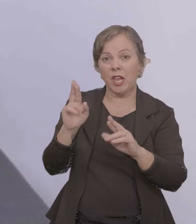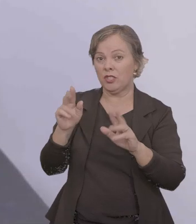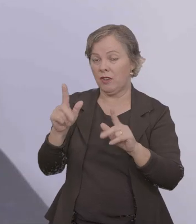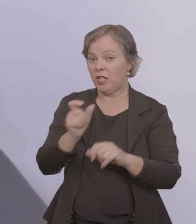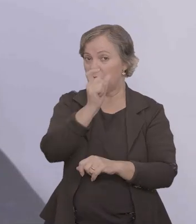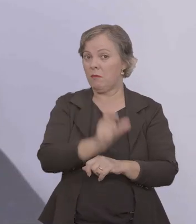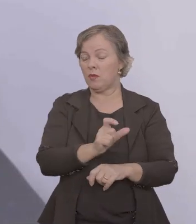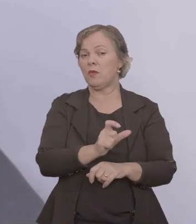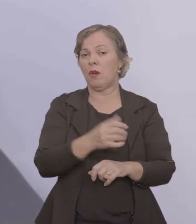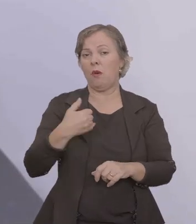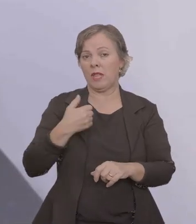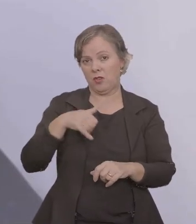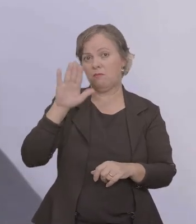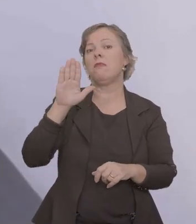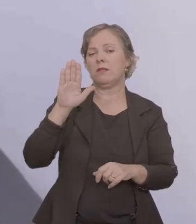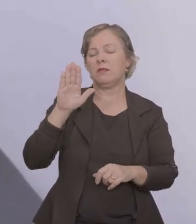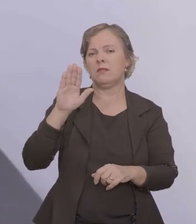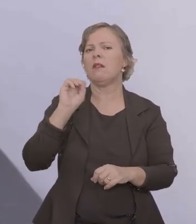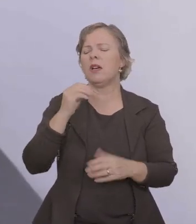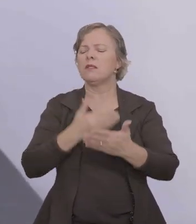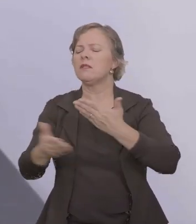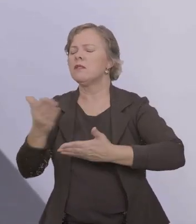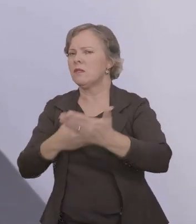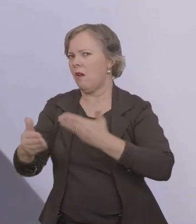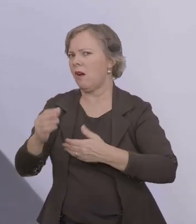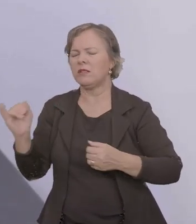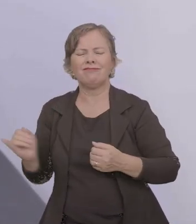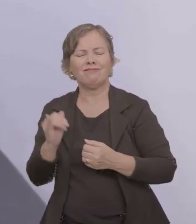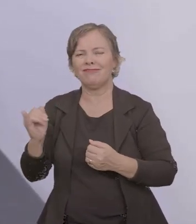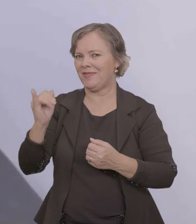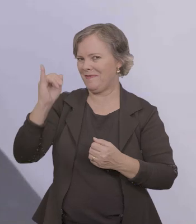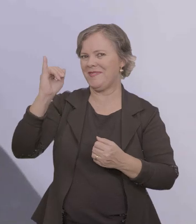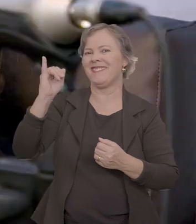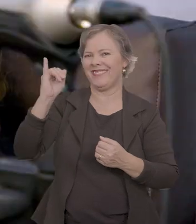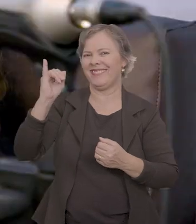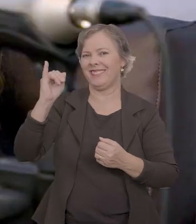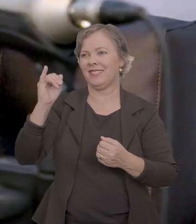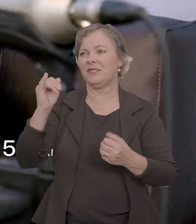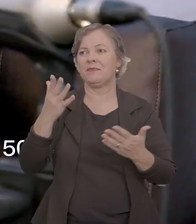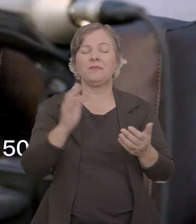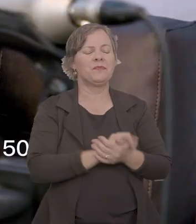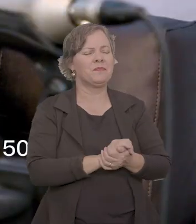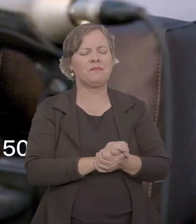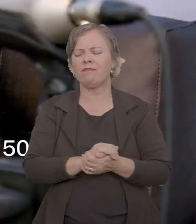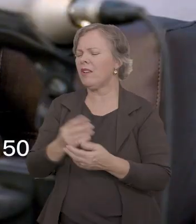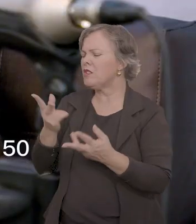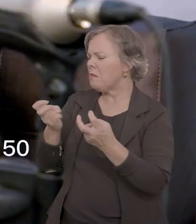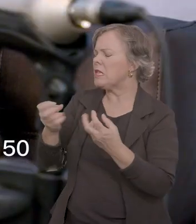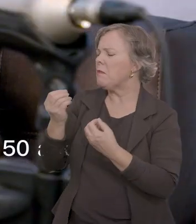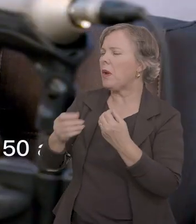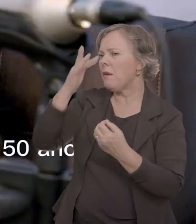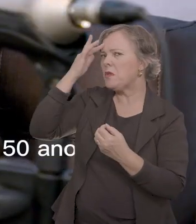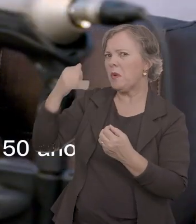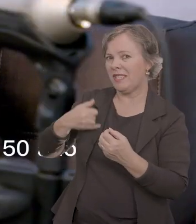diferente de um perfil mais velho. Então essas trocas elas vão ser muito ricas e importantes. Guilherme, a gente vê que cada vez mais